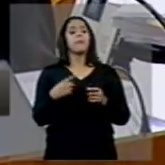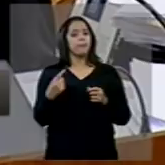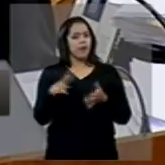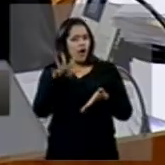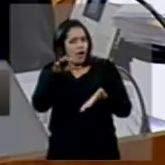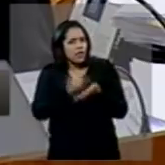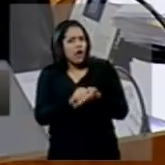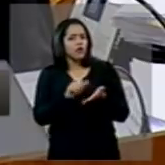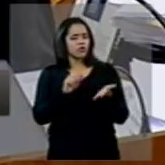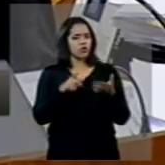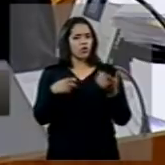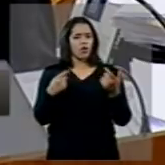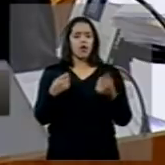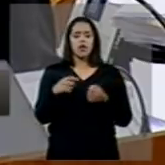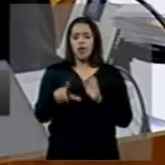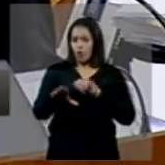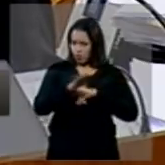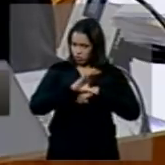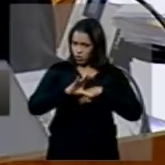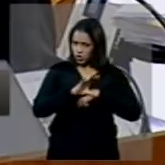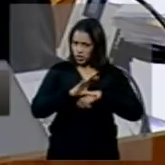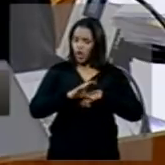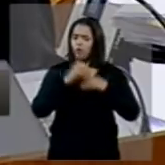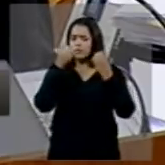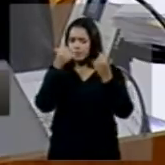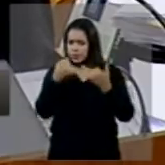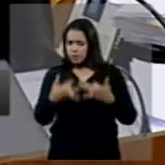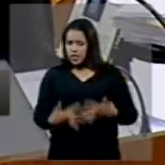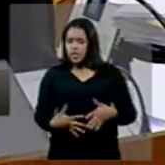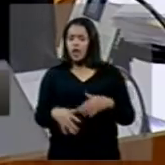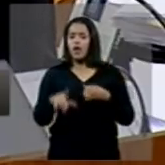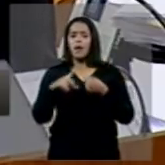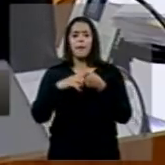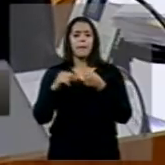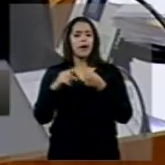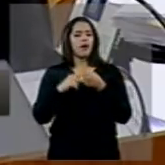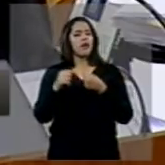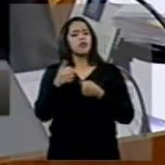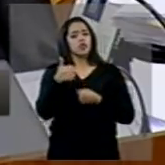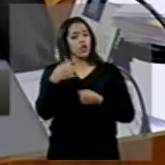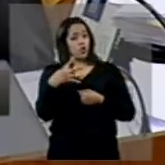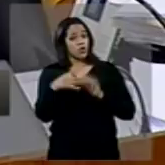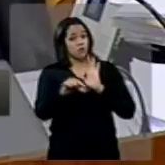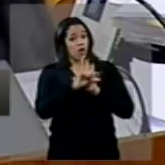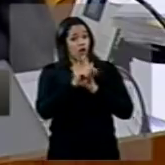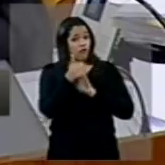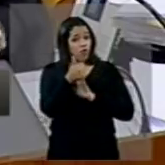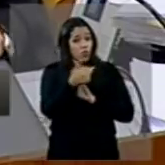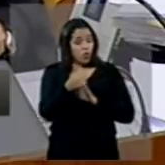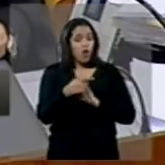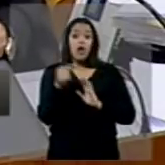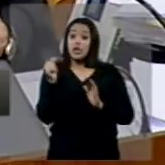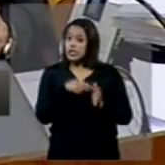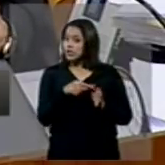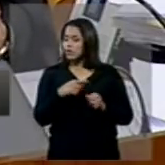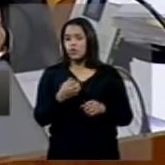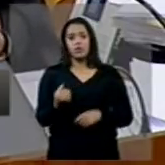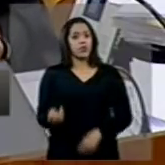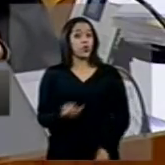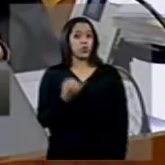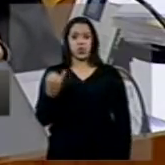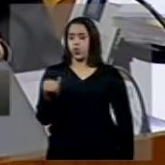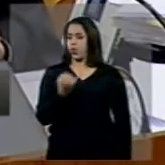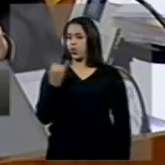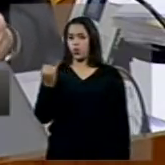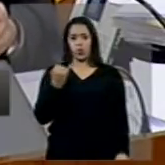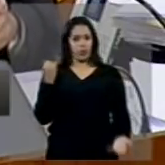objetivo previsto pela Constituição, no parágrafo 1º do artigo 14, esse requisito é